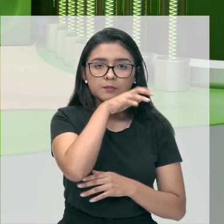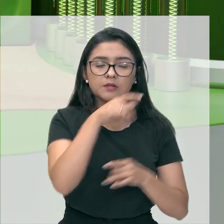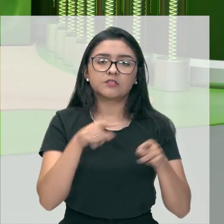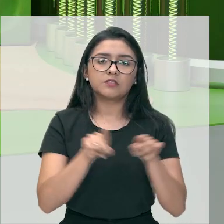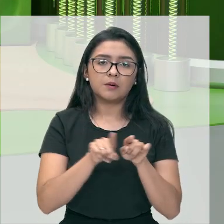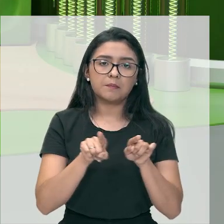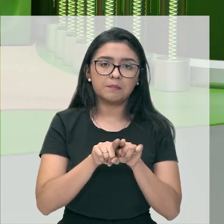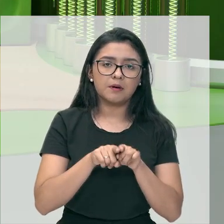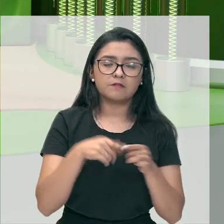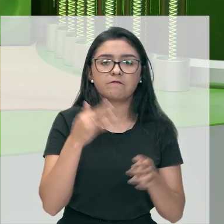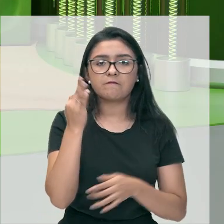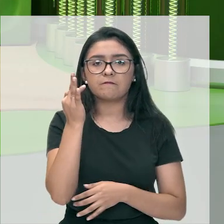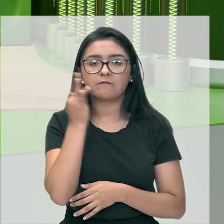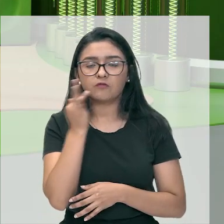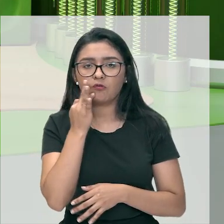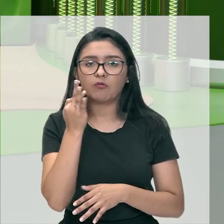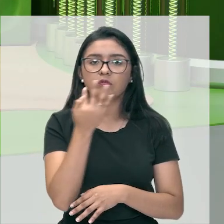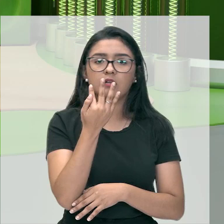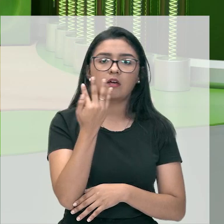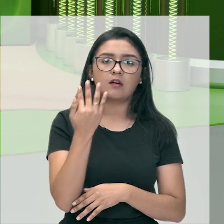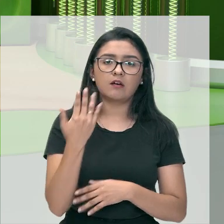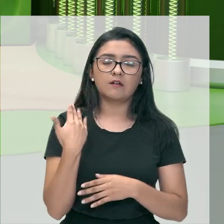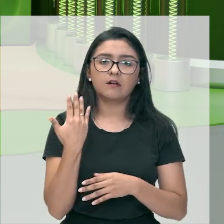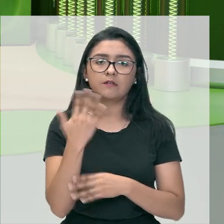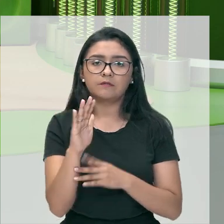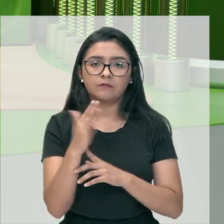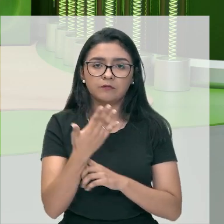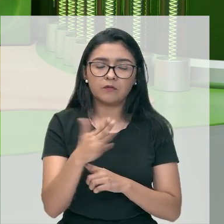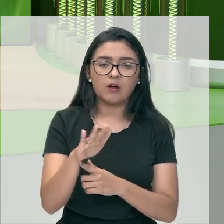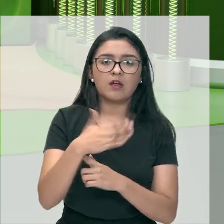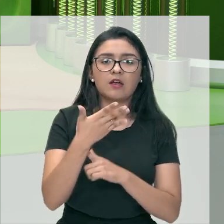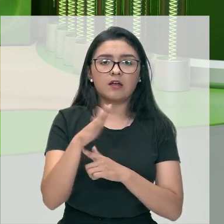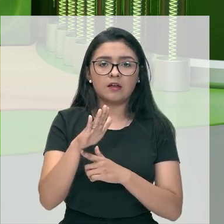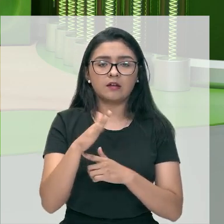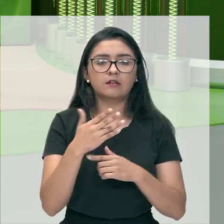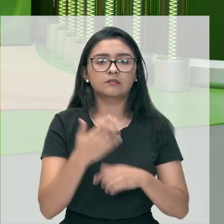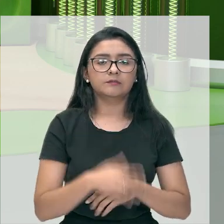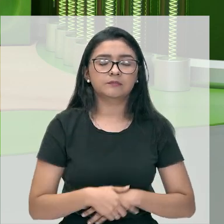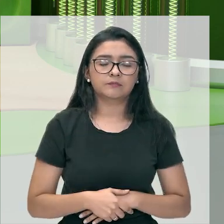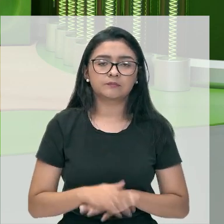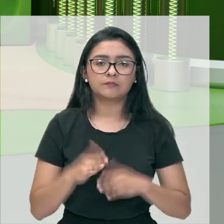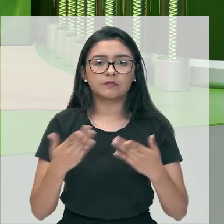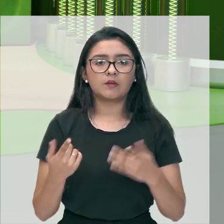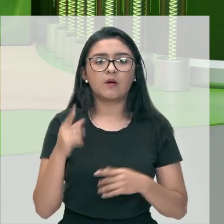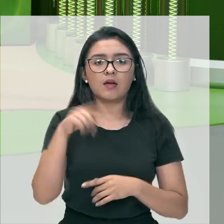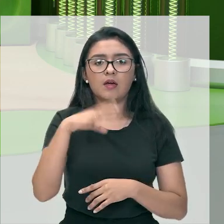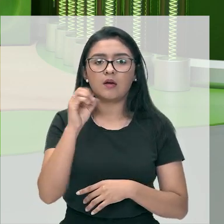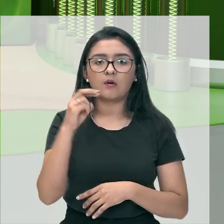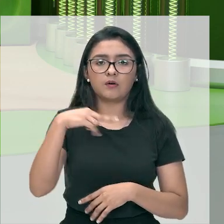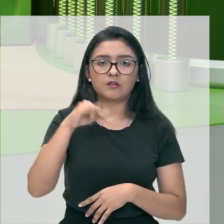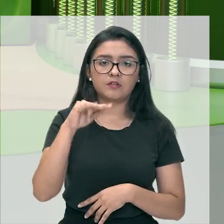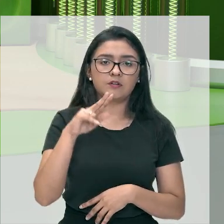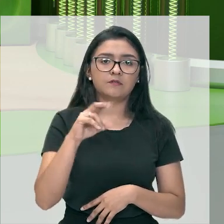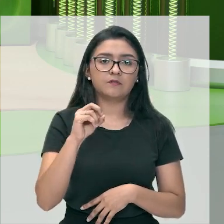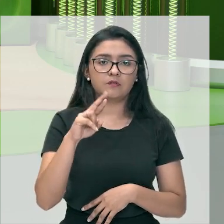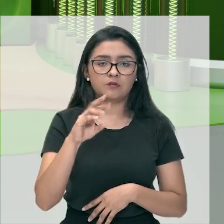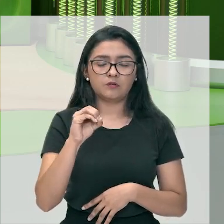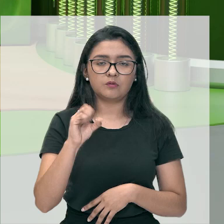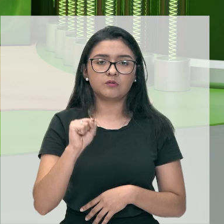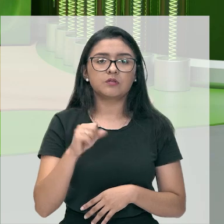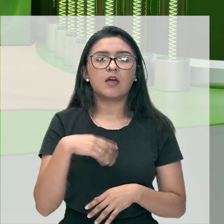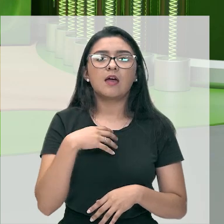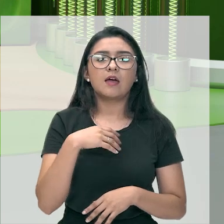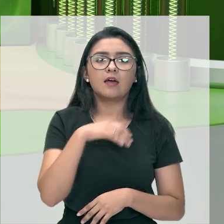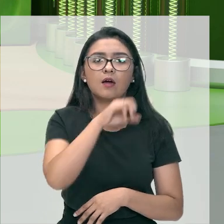quanto de vegetais, certo? Na dieta dele vai ter carne, vai ter planta, então a gente diz que eles são onívoros, como no caso do